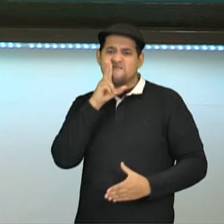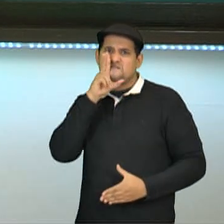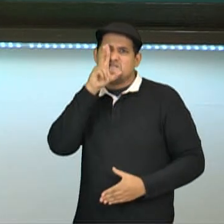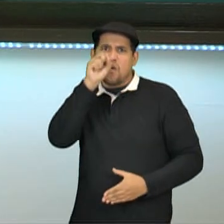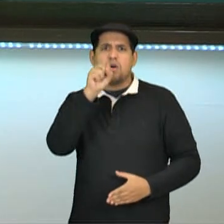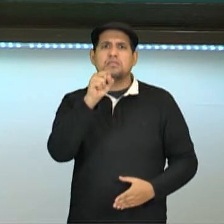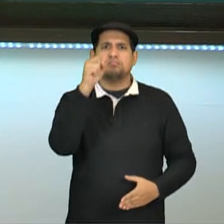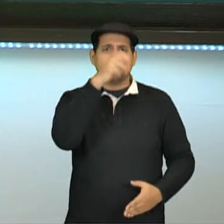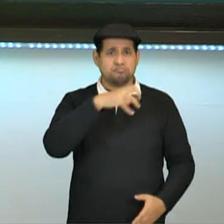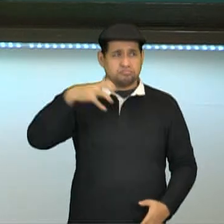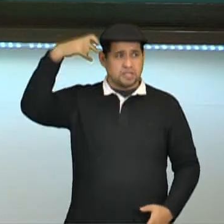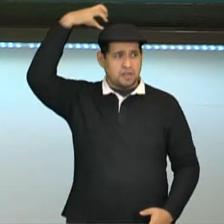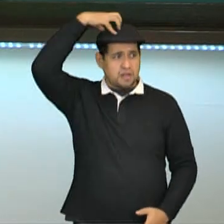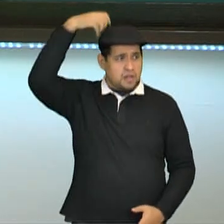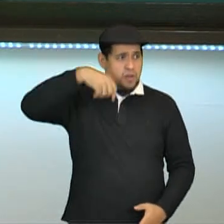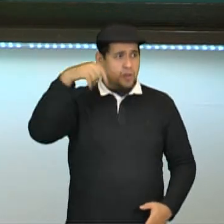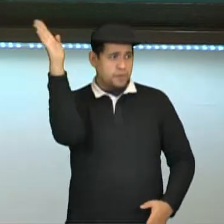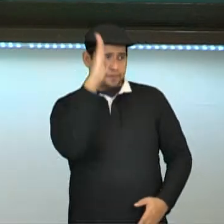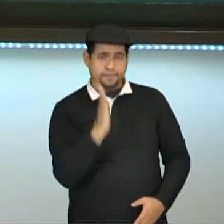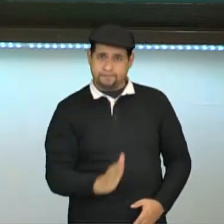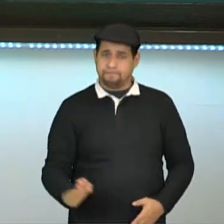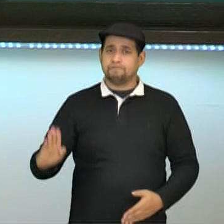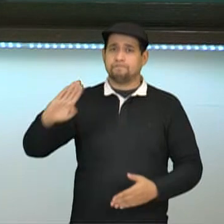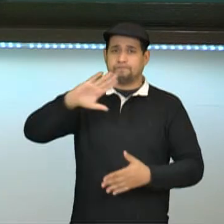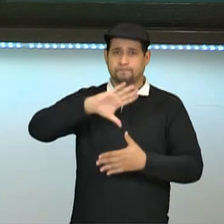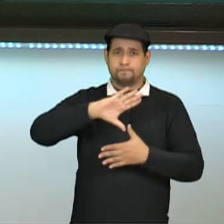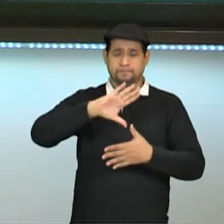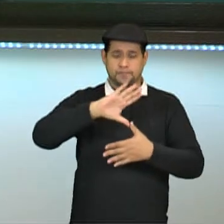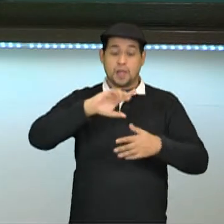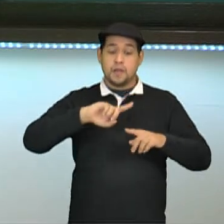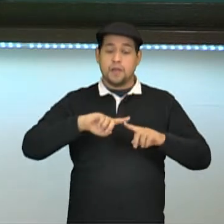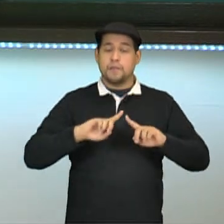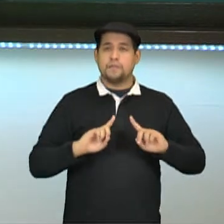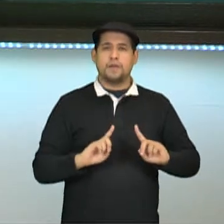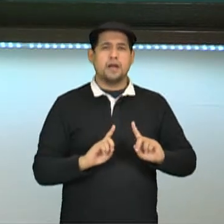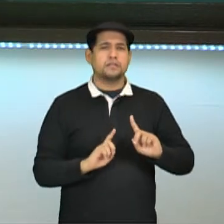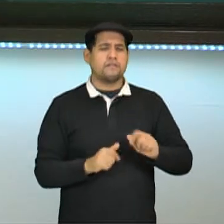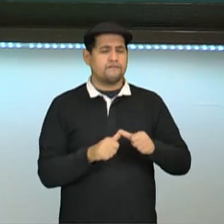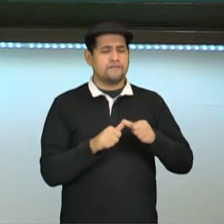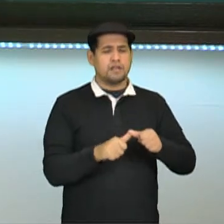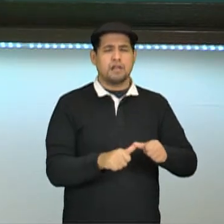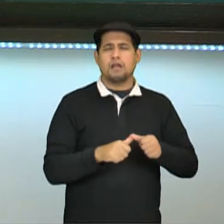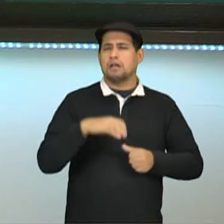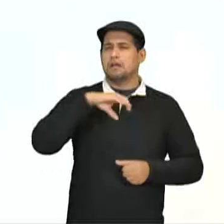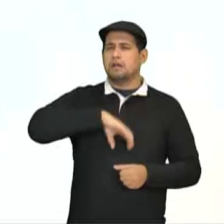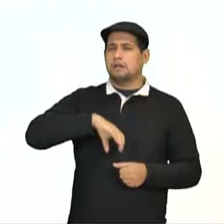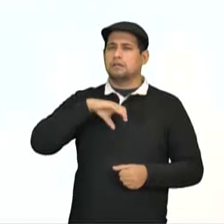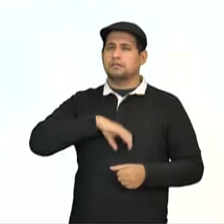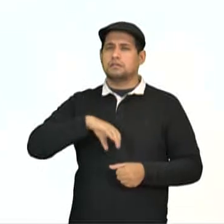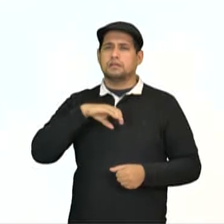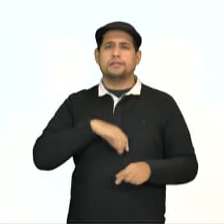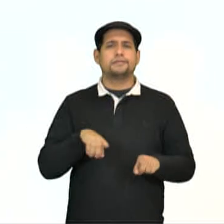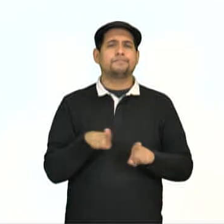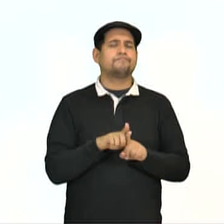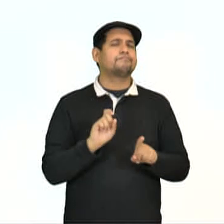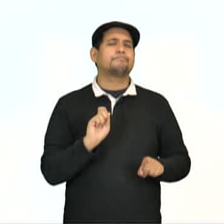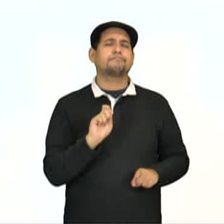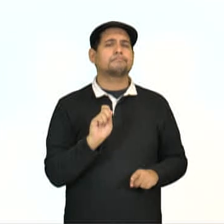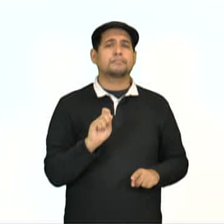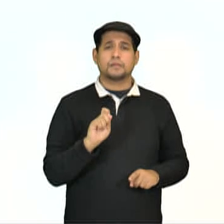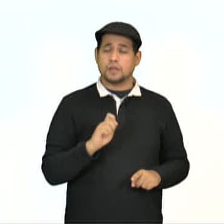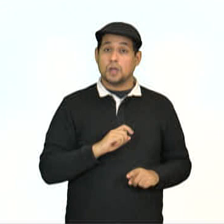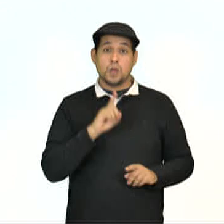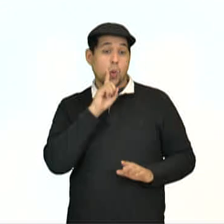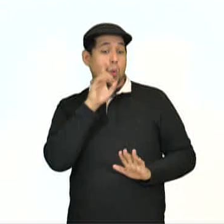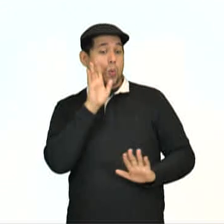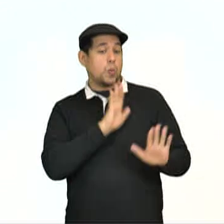império aqui no Brasil, na América. E permanecer em Portugal implicaria num grande